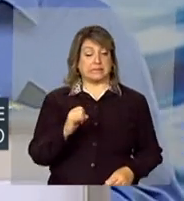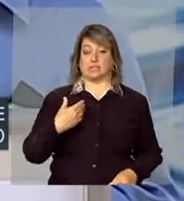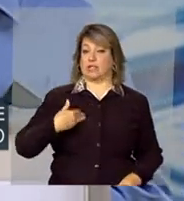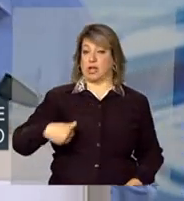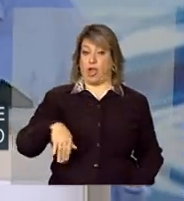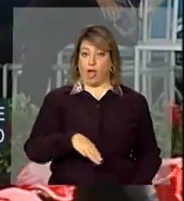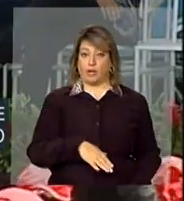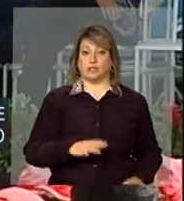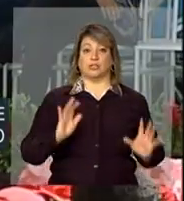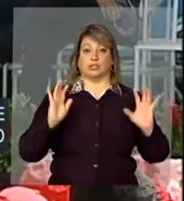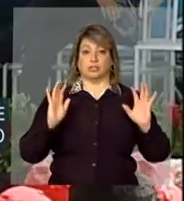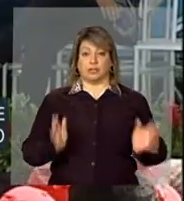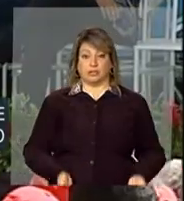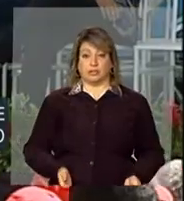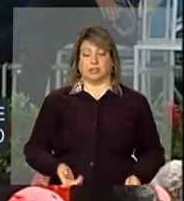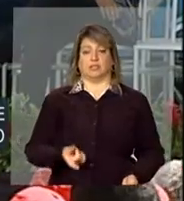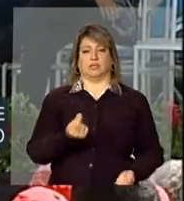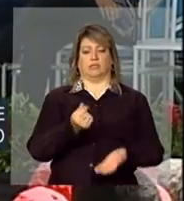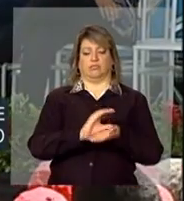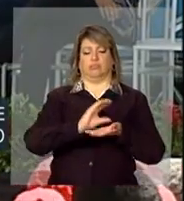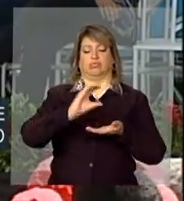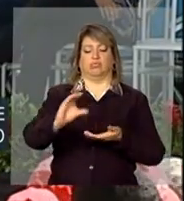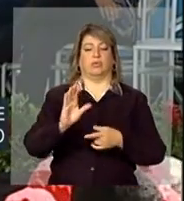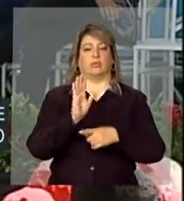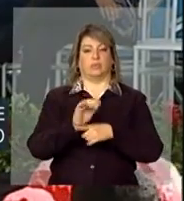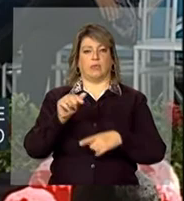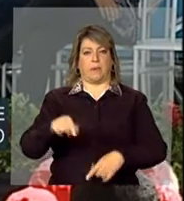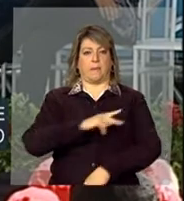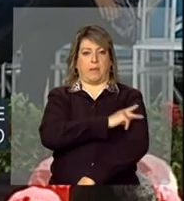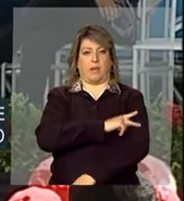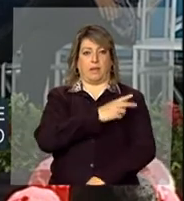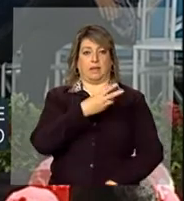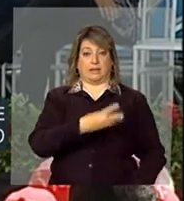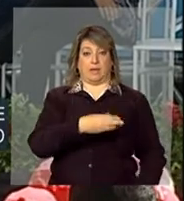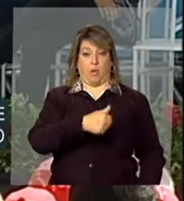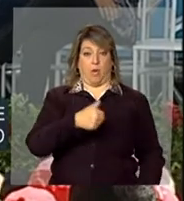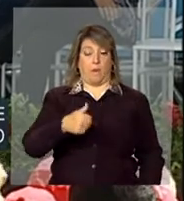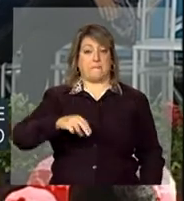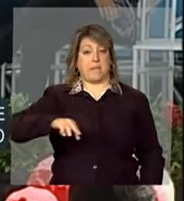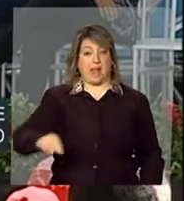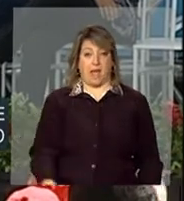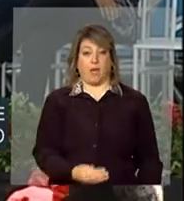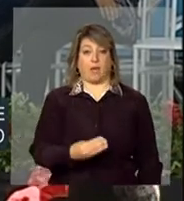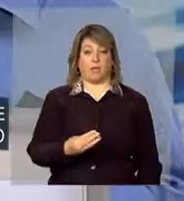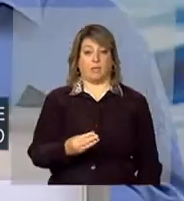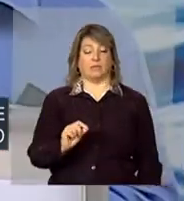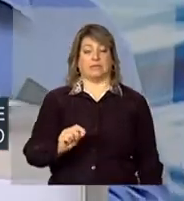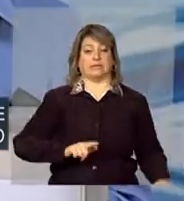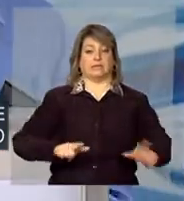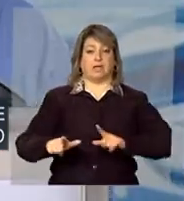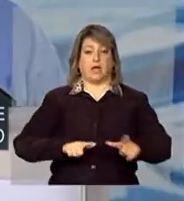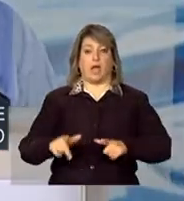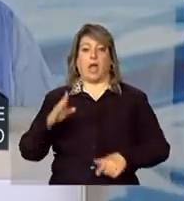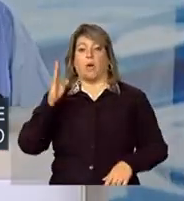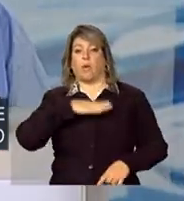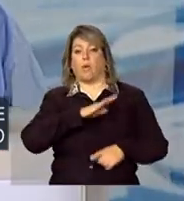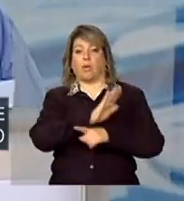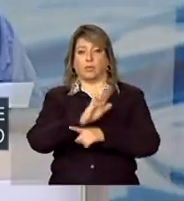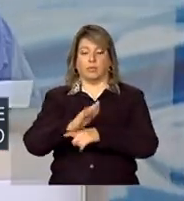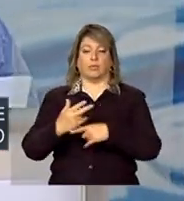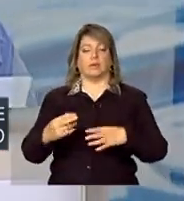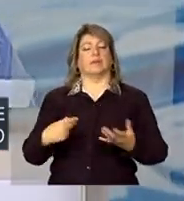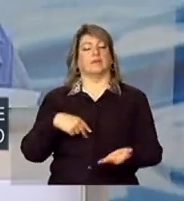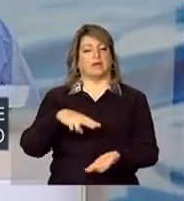já desembolsamos aqui no Piauí 311 milhões em ações de socorro, é